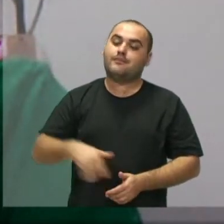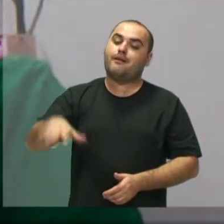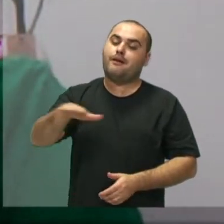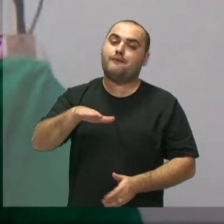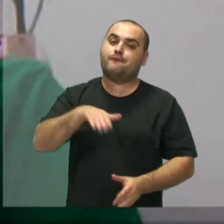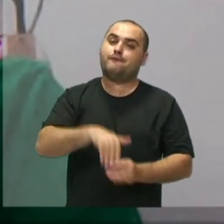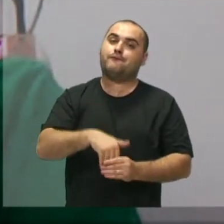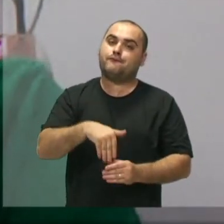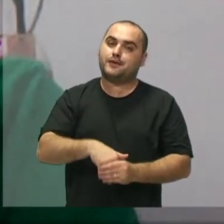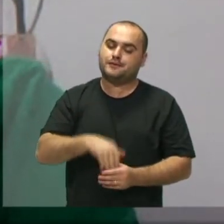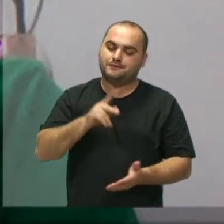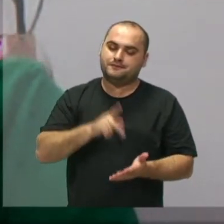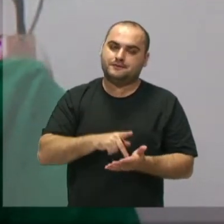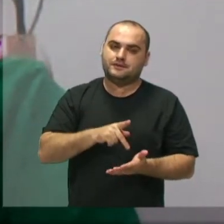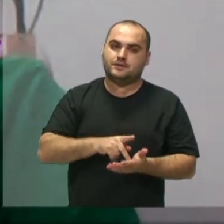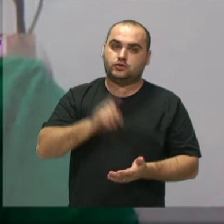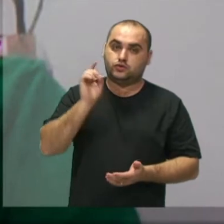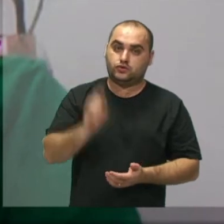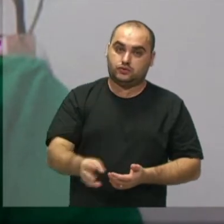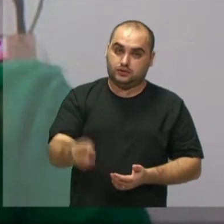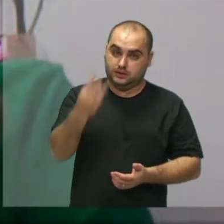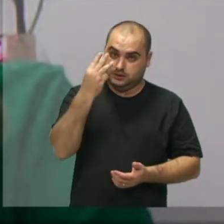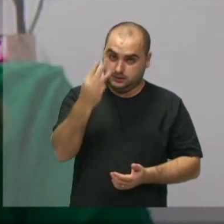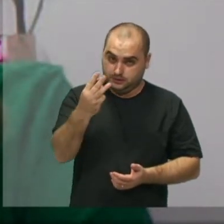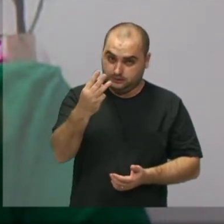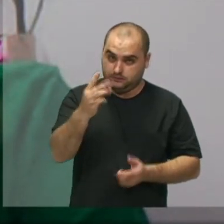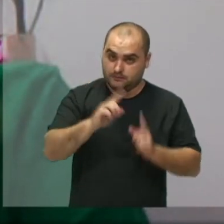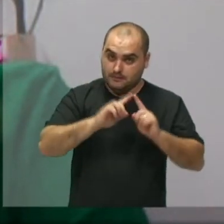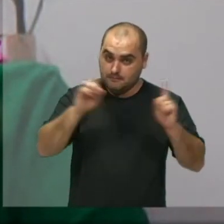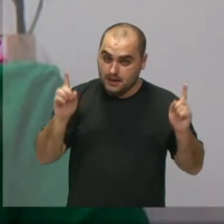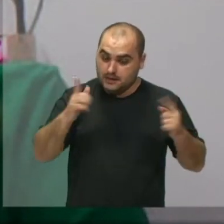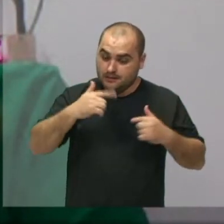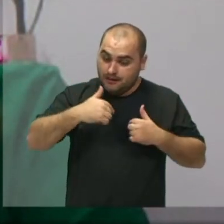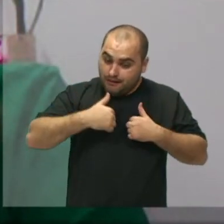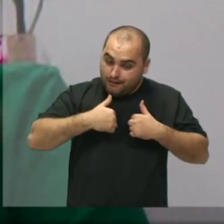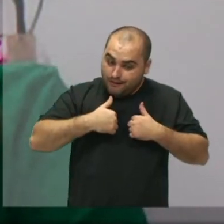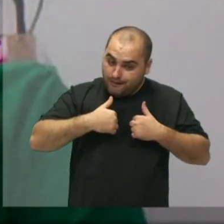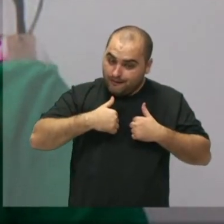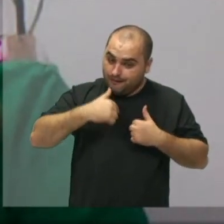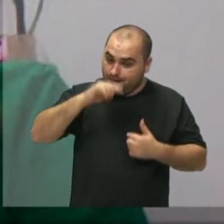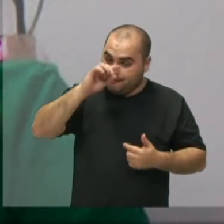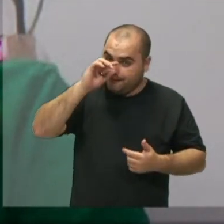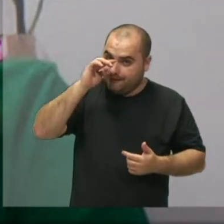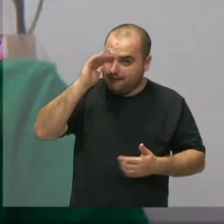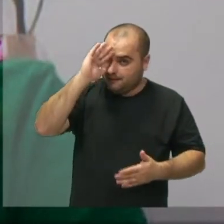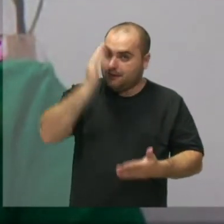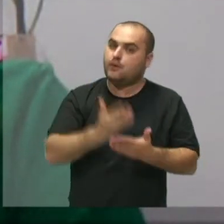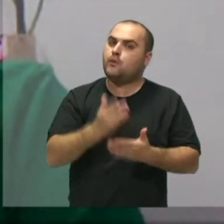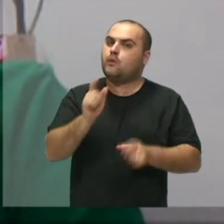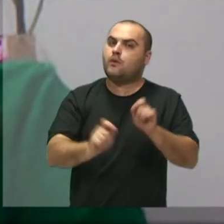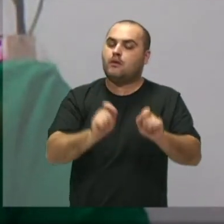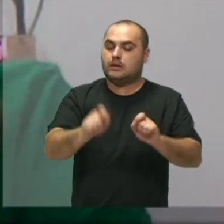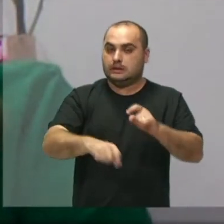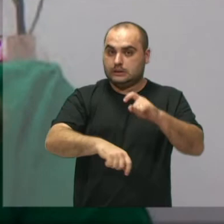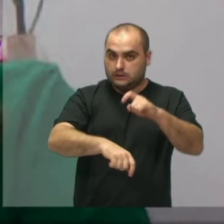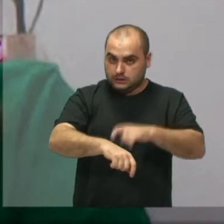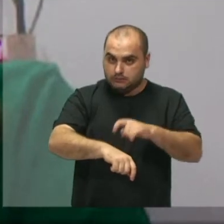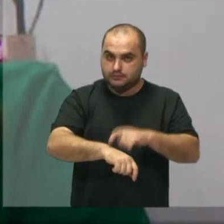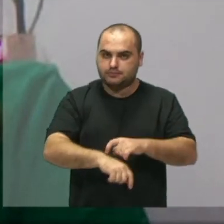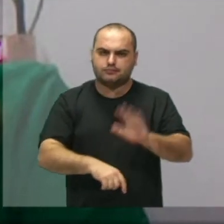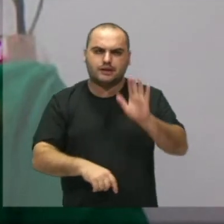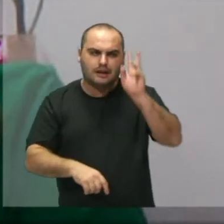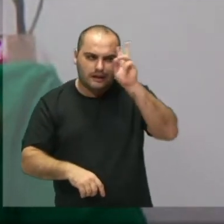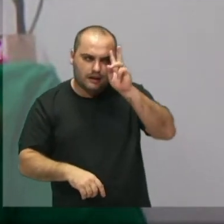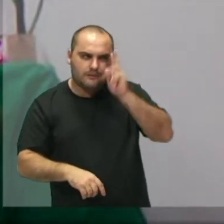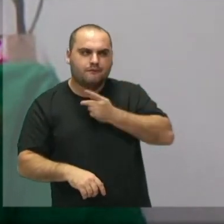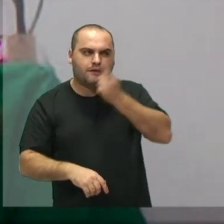ainda foram só 3, mas eu creio que com o tempo, a gente falou ali sobre